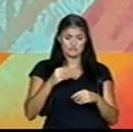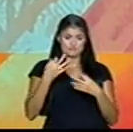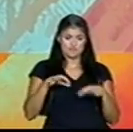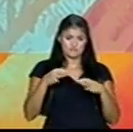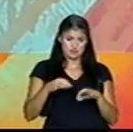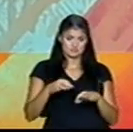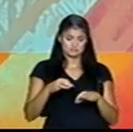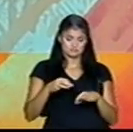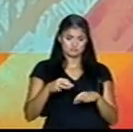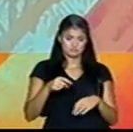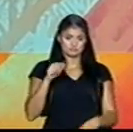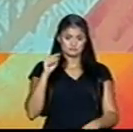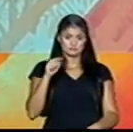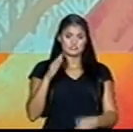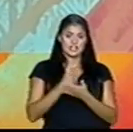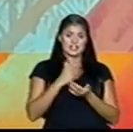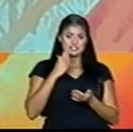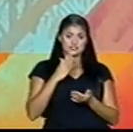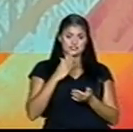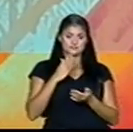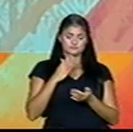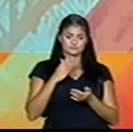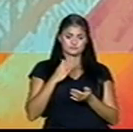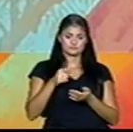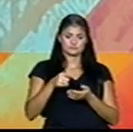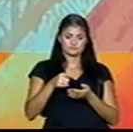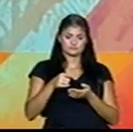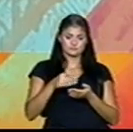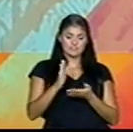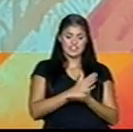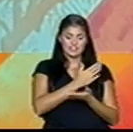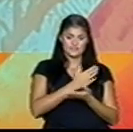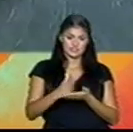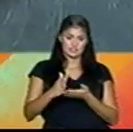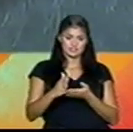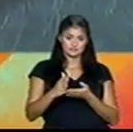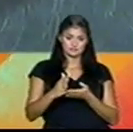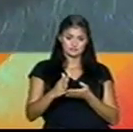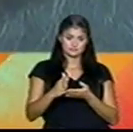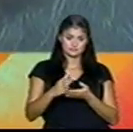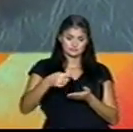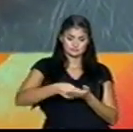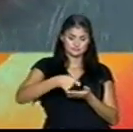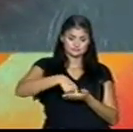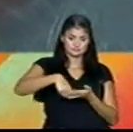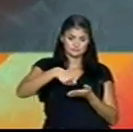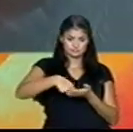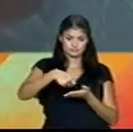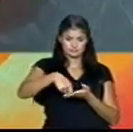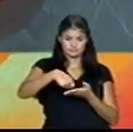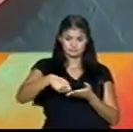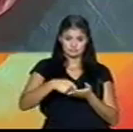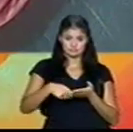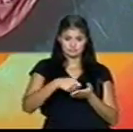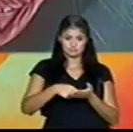grandes superfícies. E é só, é tipo um molde de bolacha, é só dividir em três porções, ir amassando. Não tem nada que saber,